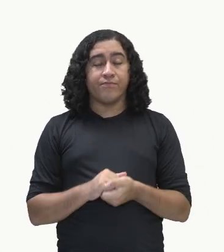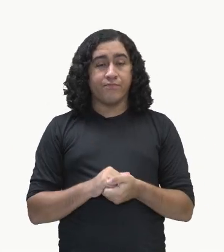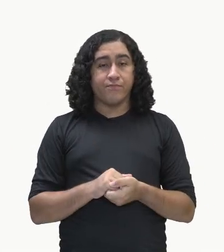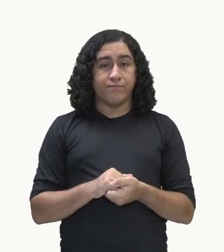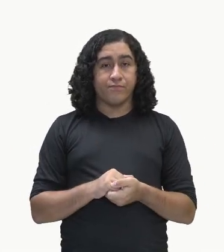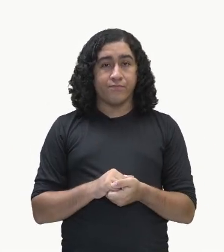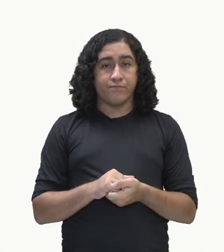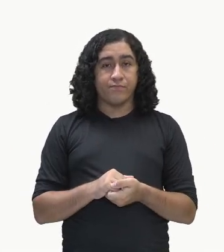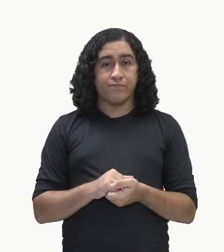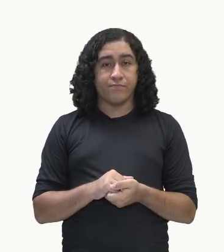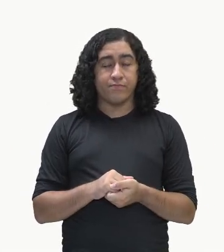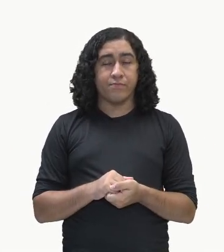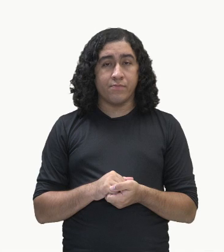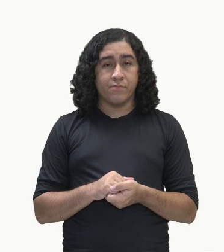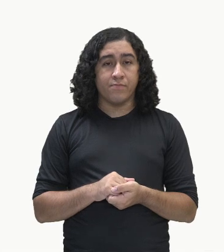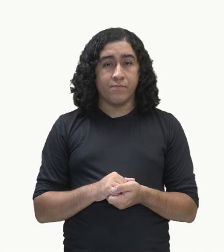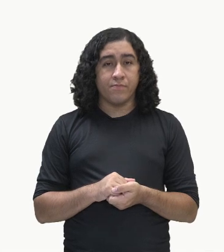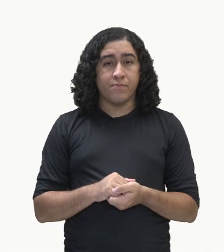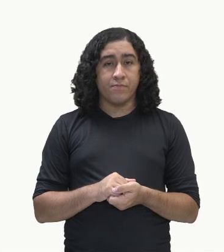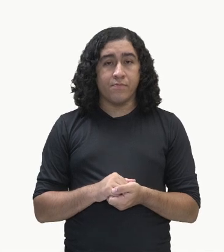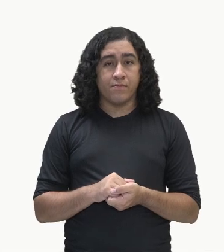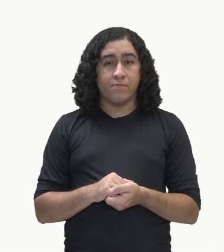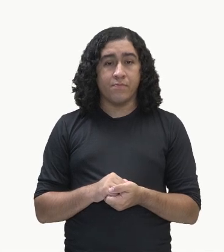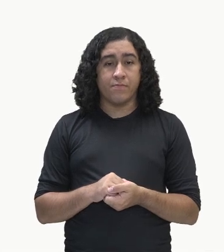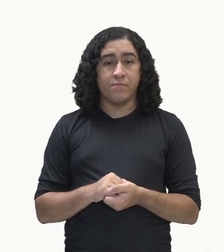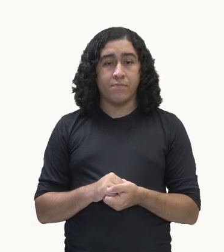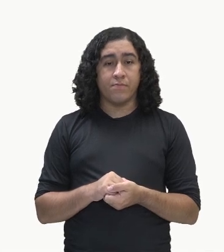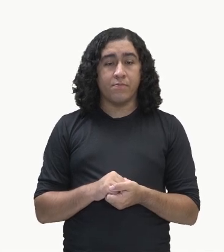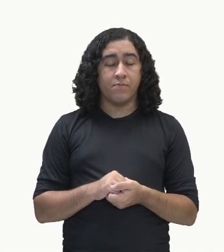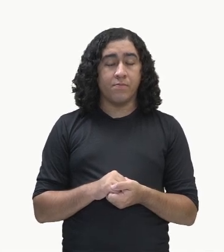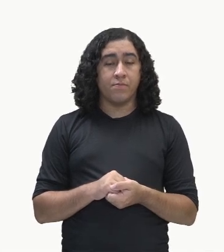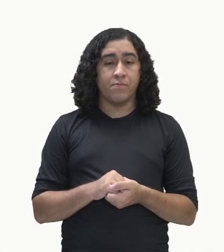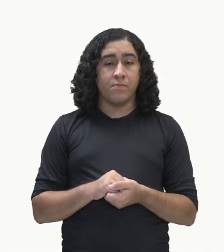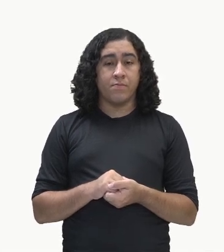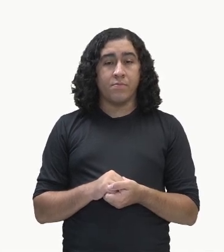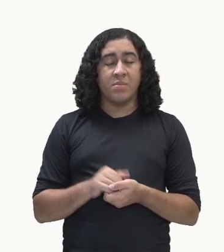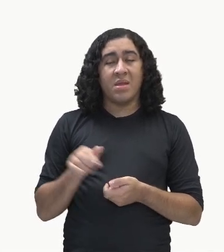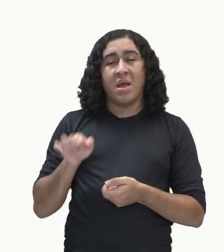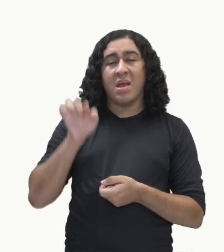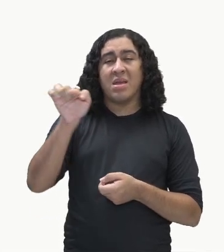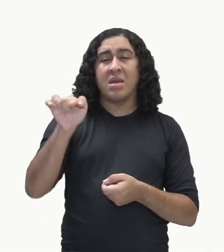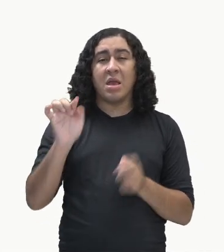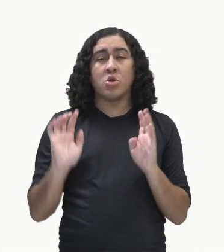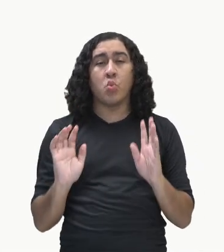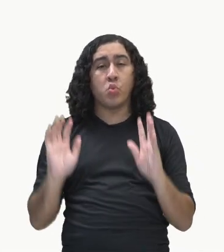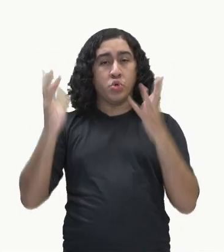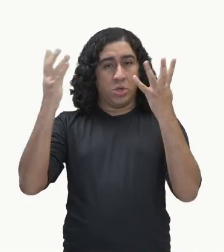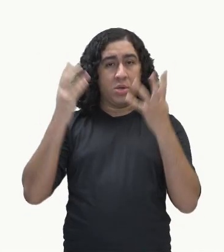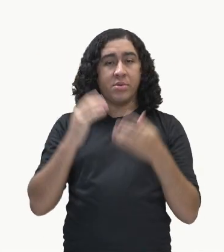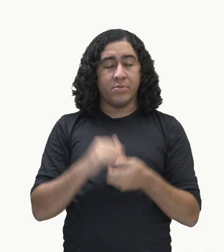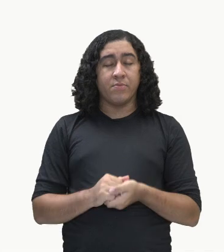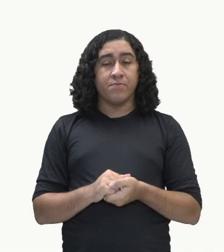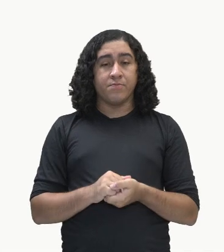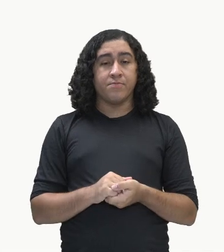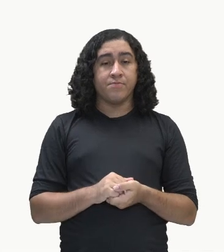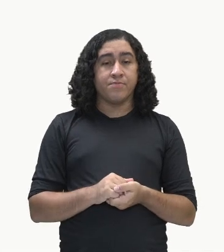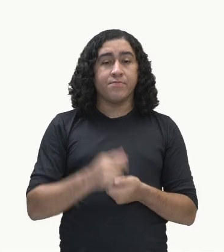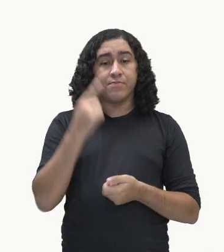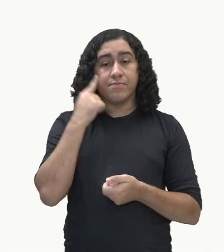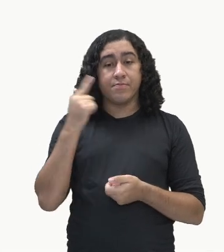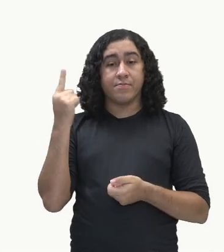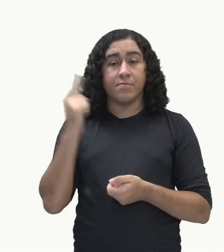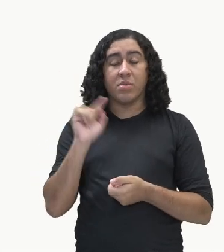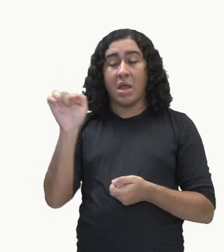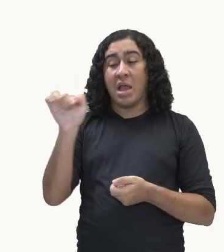Aquela, aquele, né? Nesse caso aqui, concert. Concert é um show, uma apresentação, né? Então, aquele foi